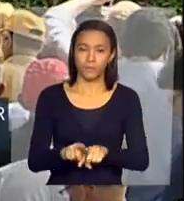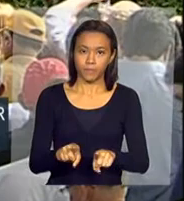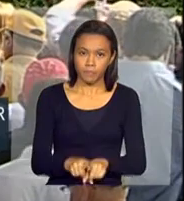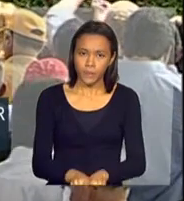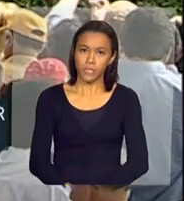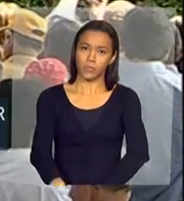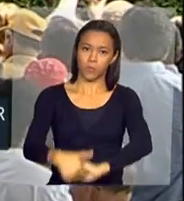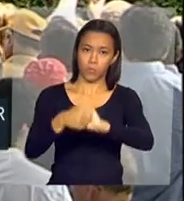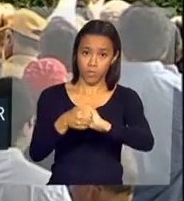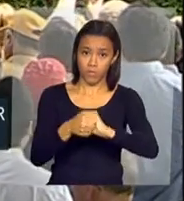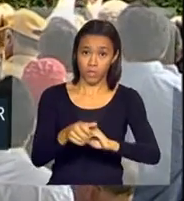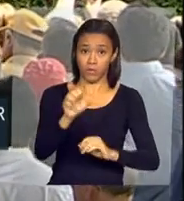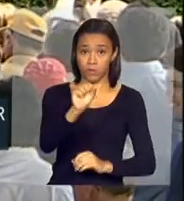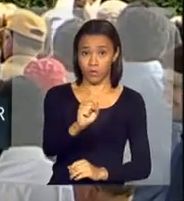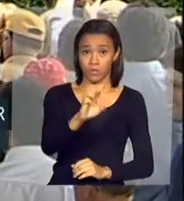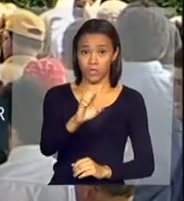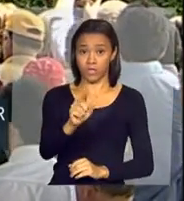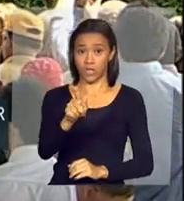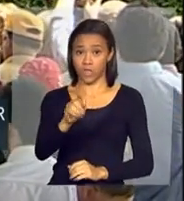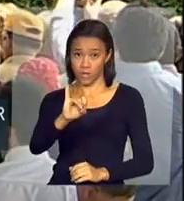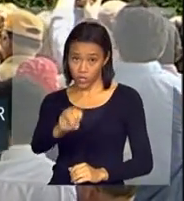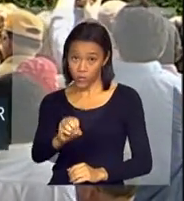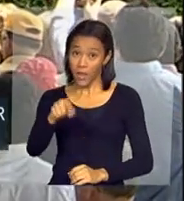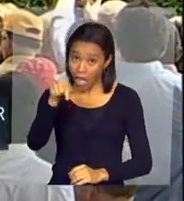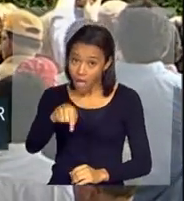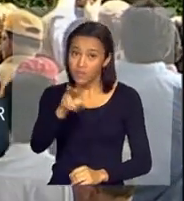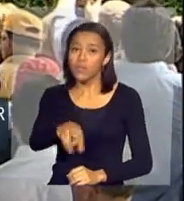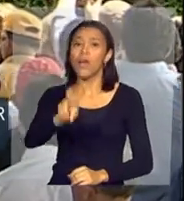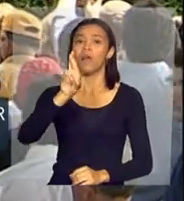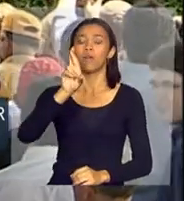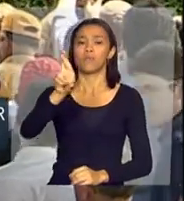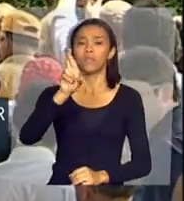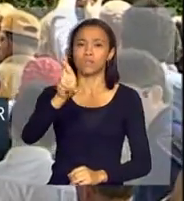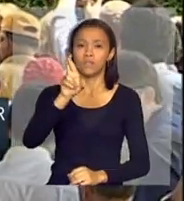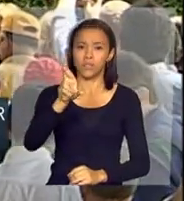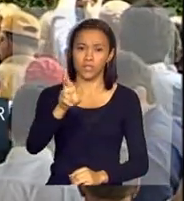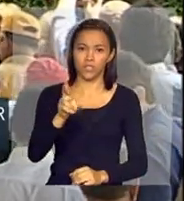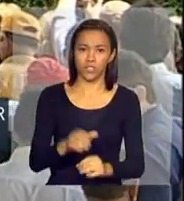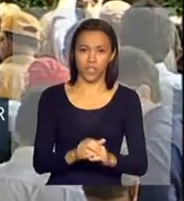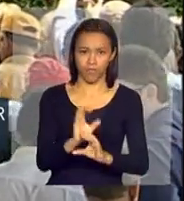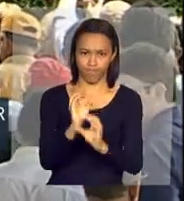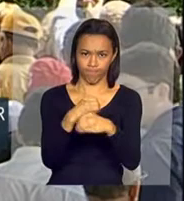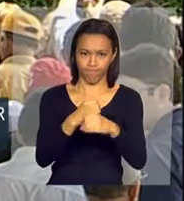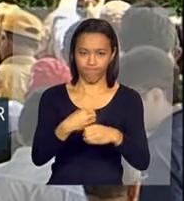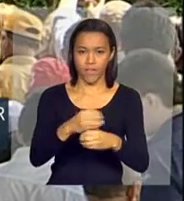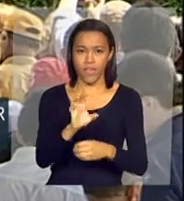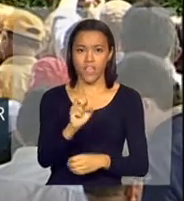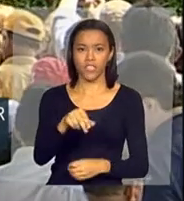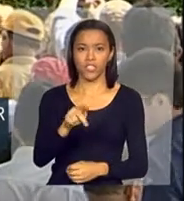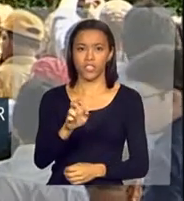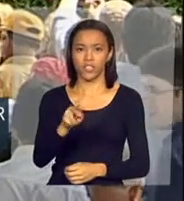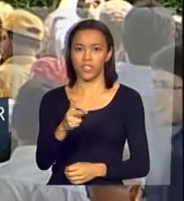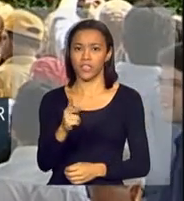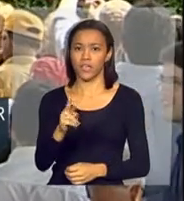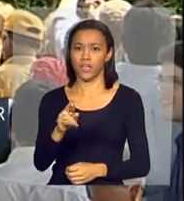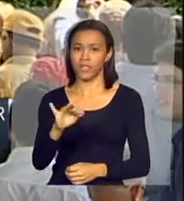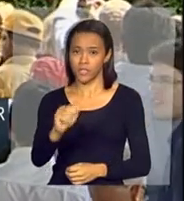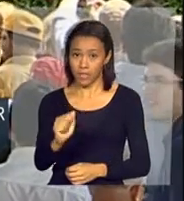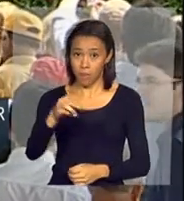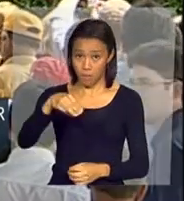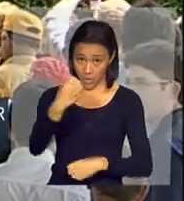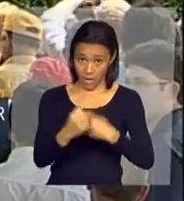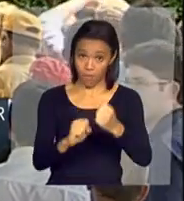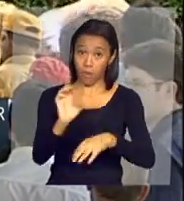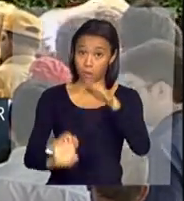Sérgio Roberto Matos Lemos, representante da Moderna Engenharia. Queria dirigir um cumprimento